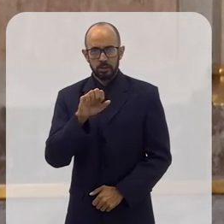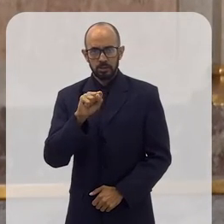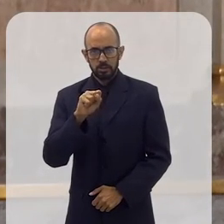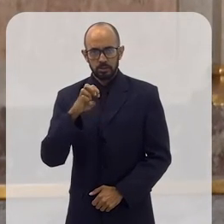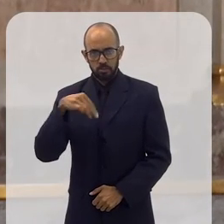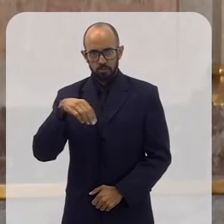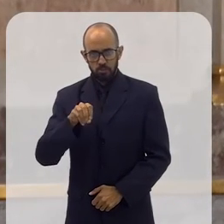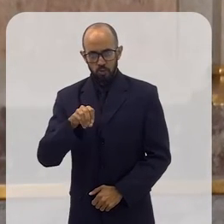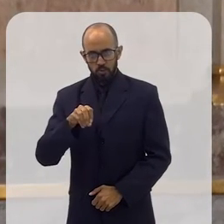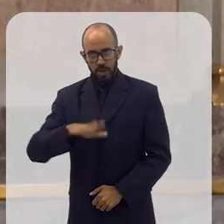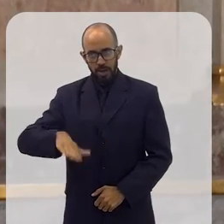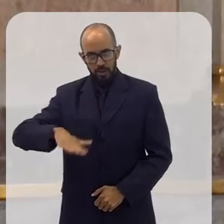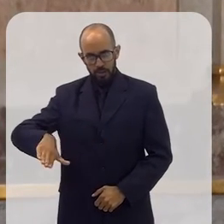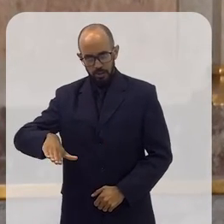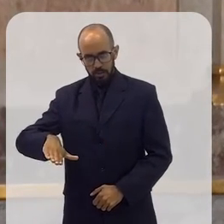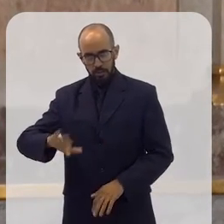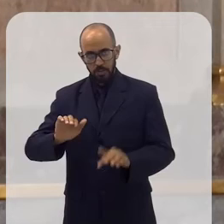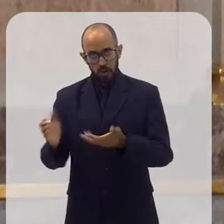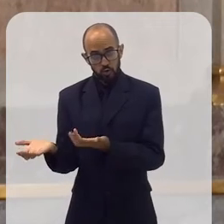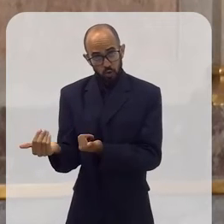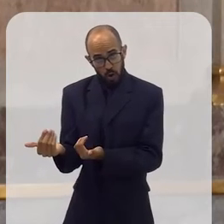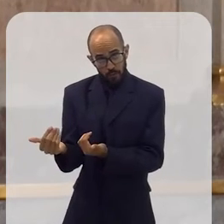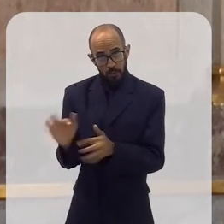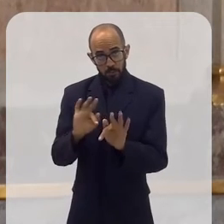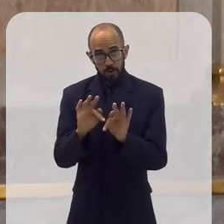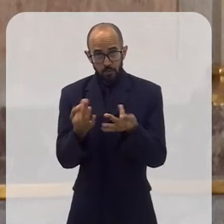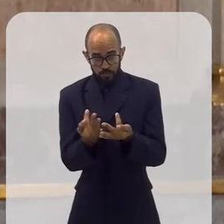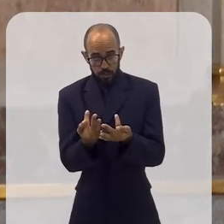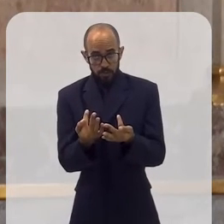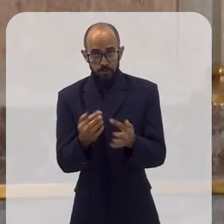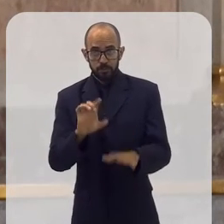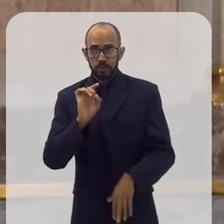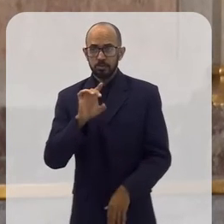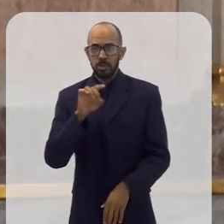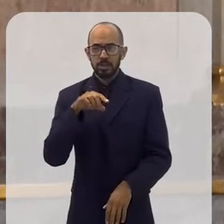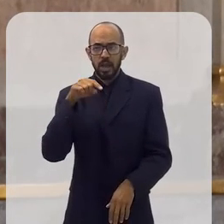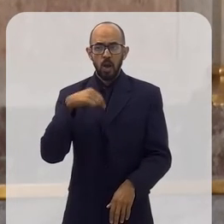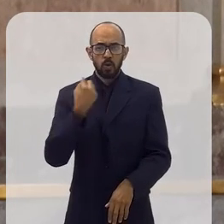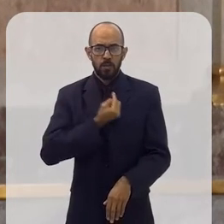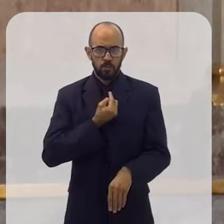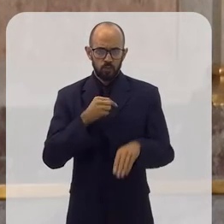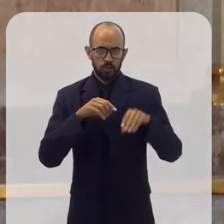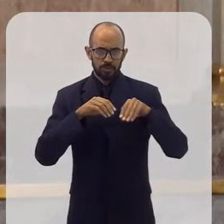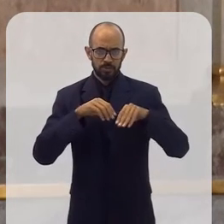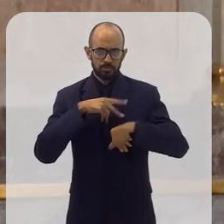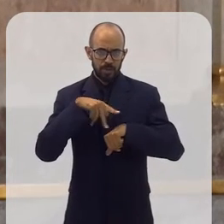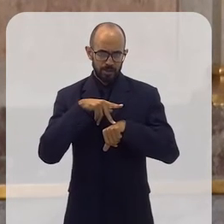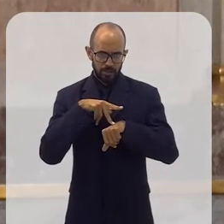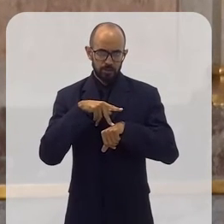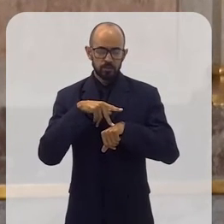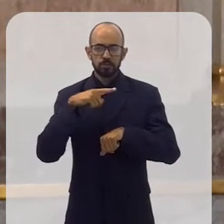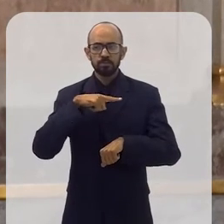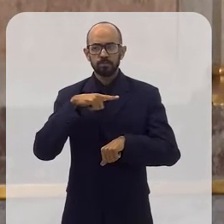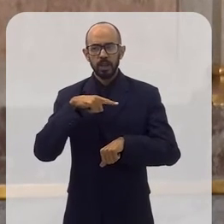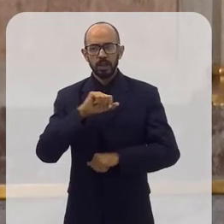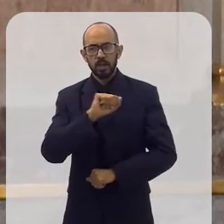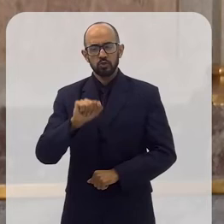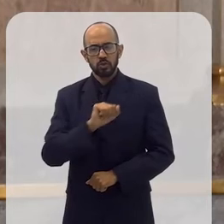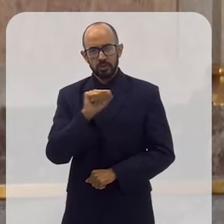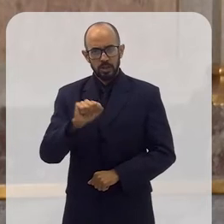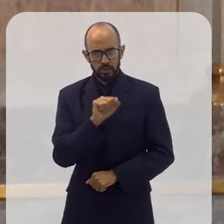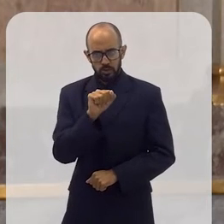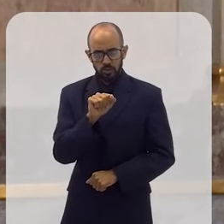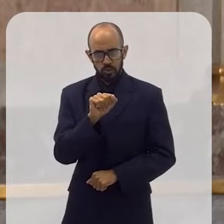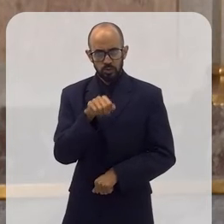crianças, para jovens e para famílias. Normalmente é assim, especialmente em nossa terra, tem associações e